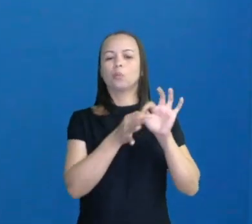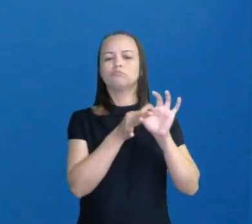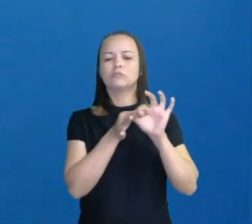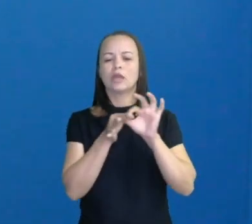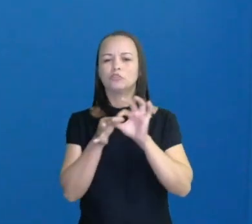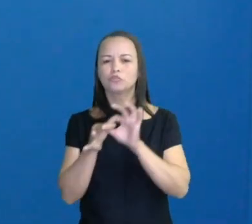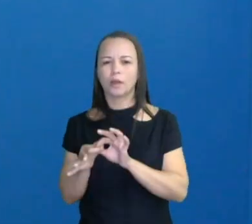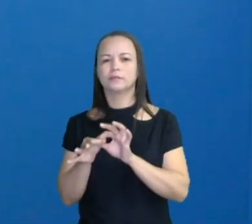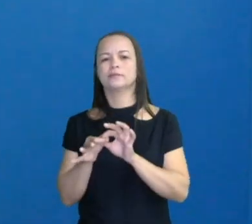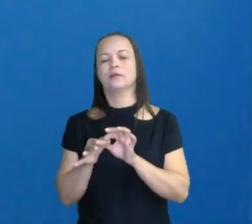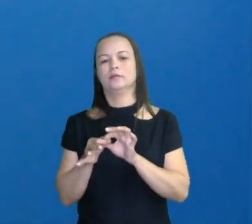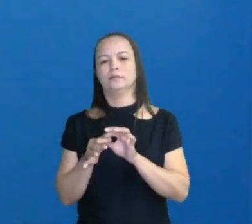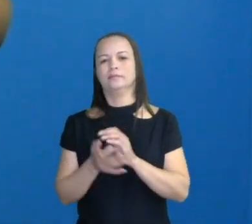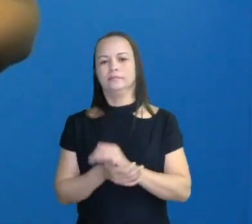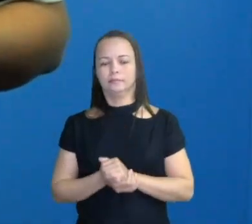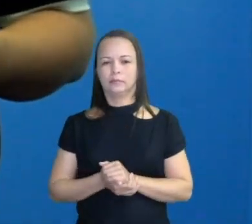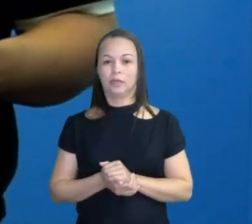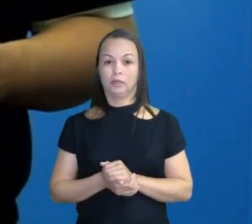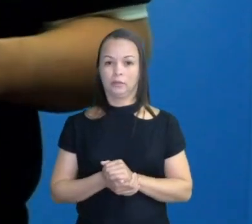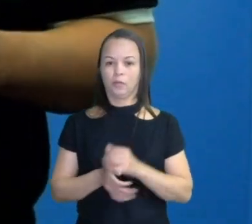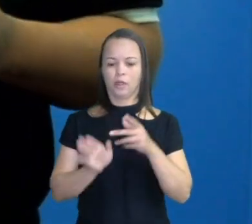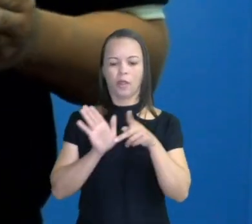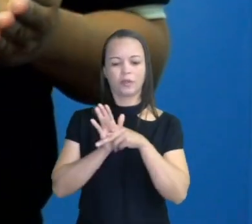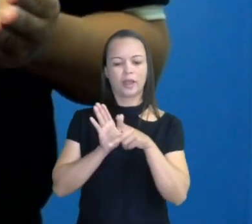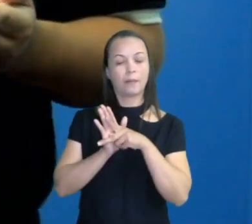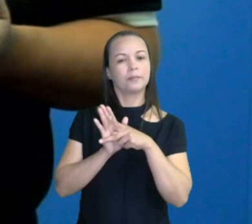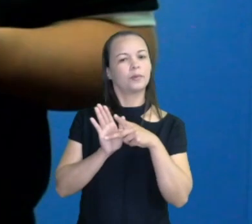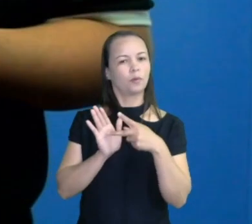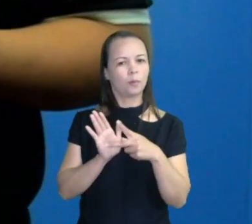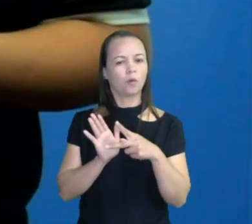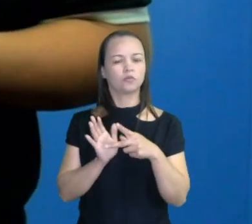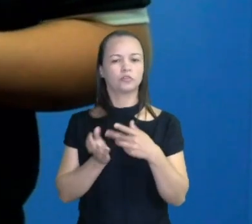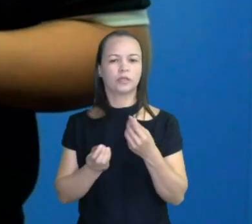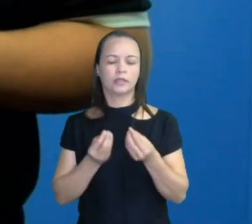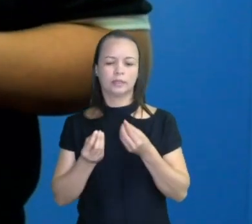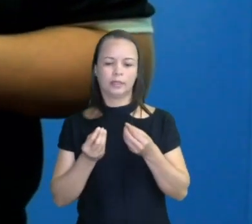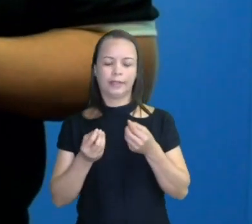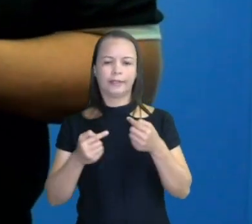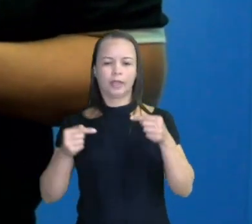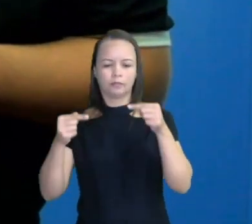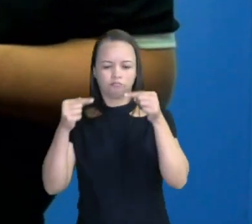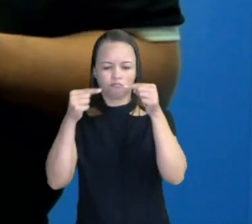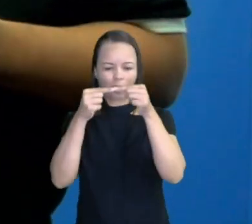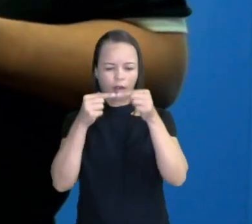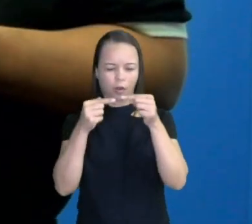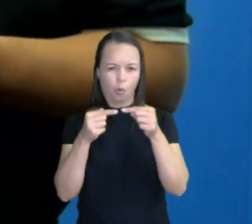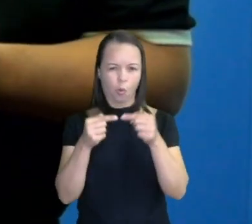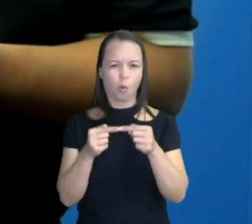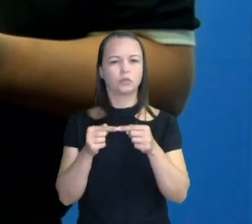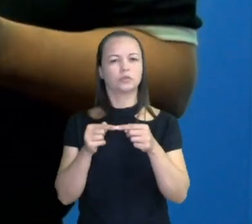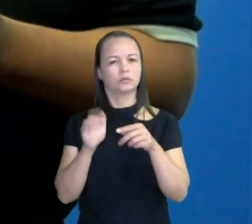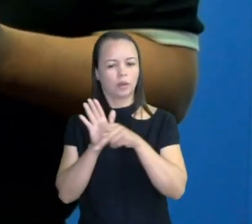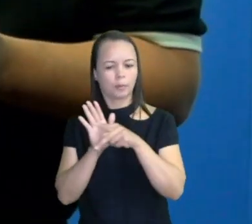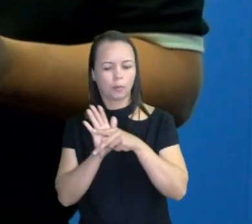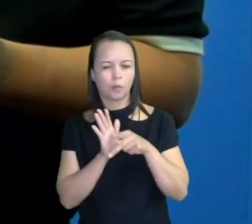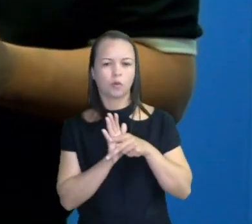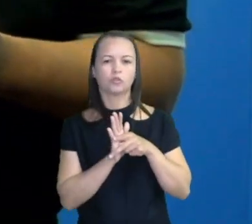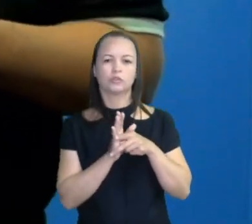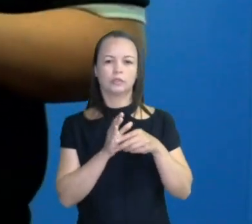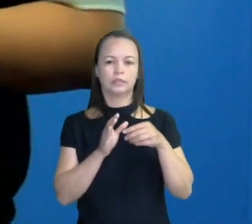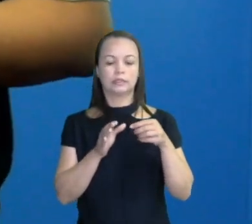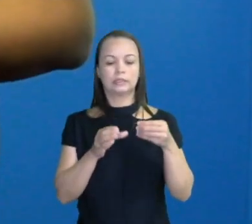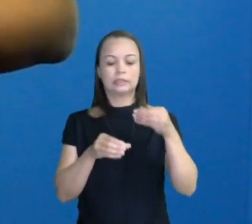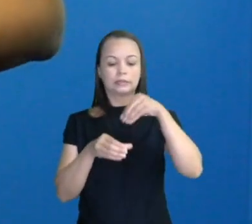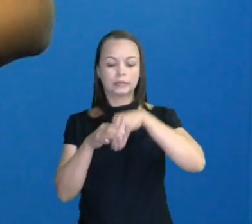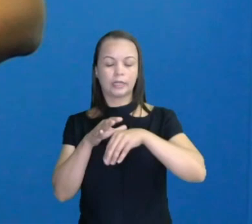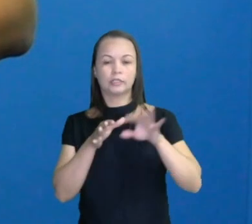contextualizada, tá bom? A proposta, né? Ela tem que estar de acordo com a proposta, dentro do contexto.